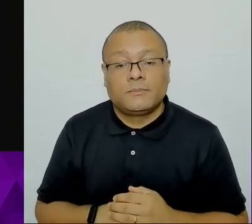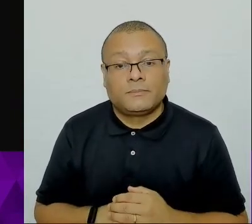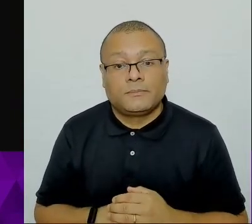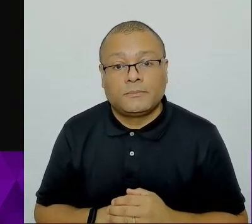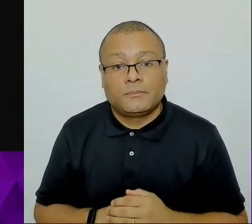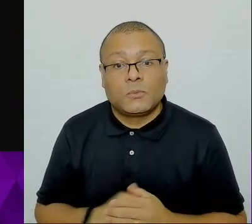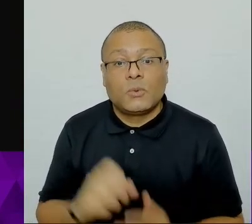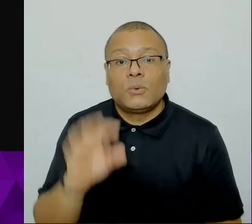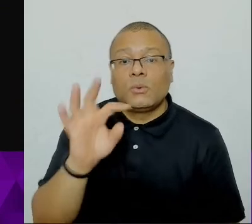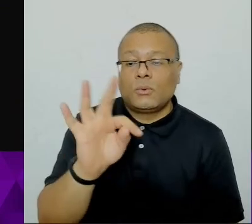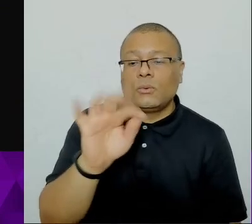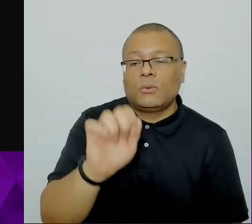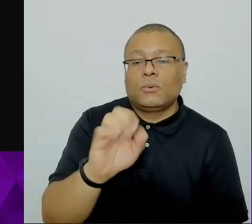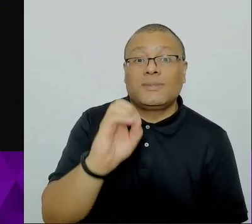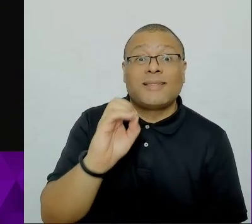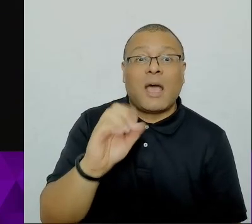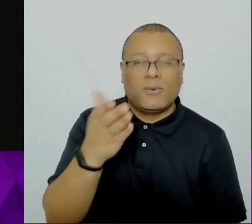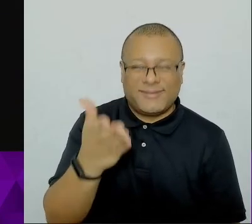tal,